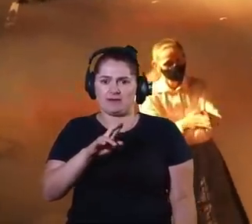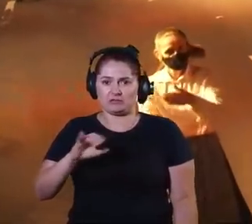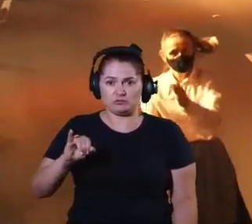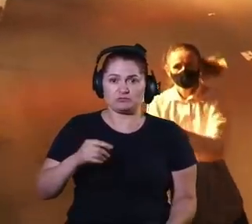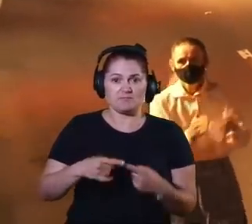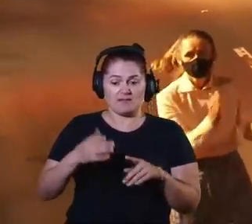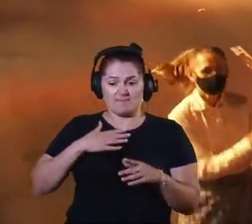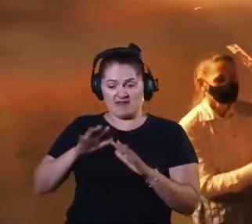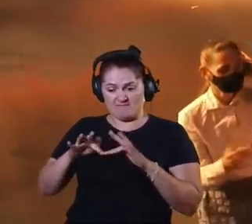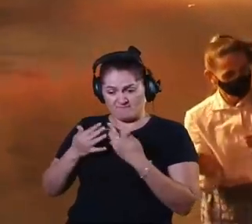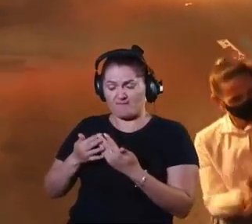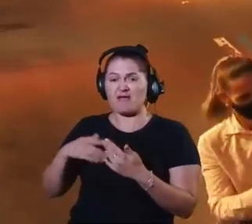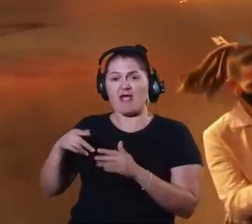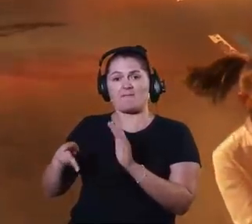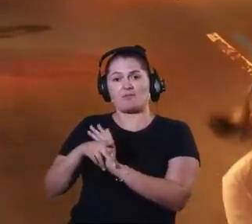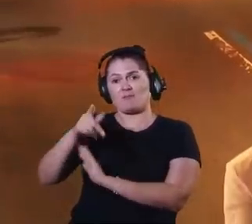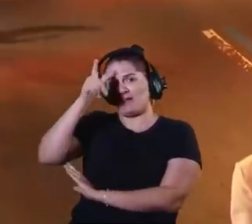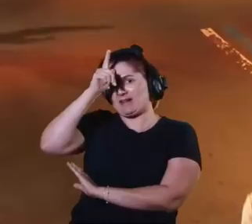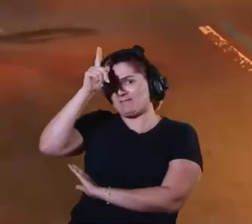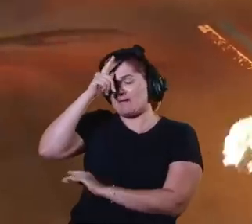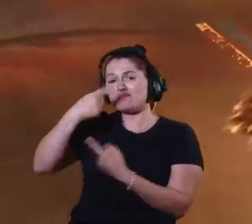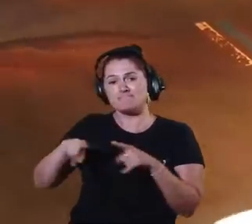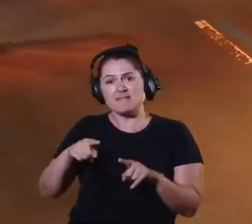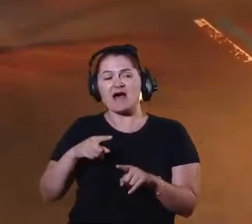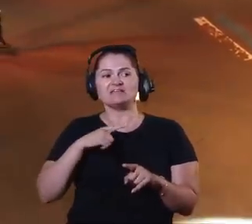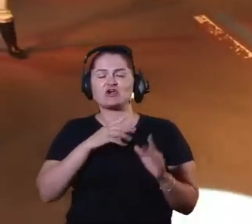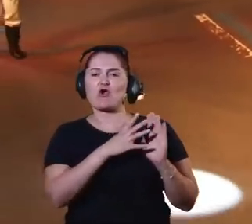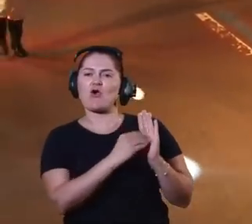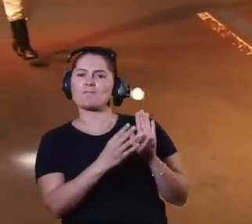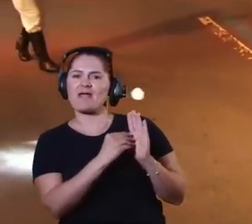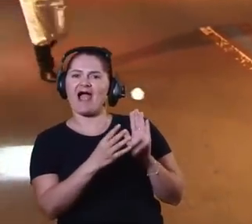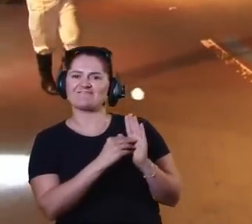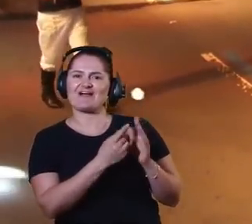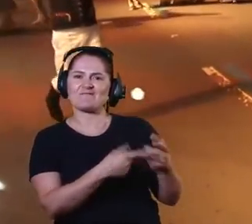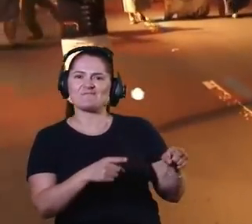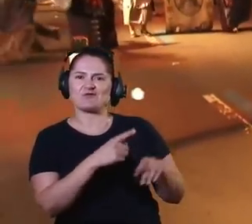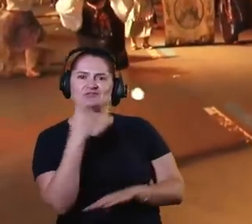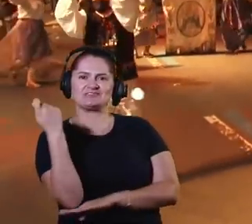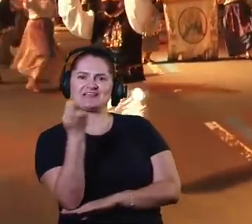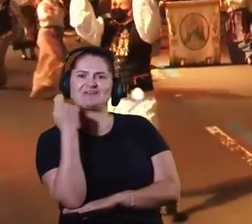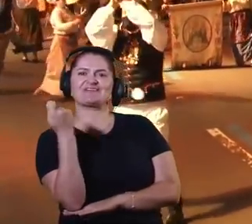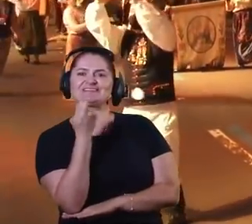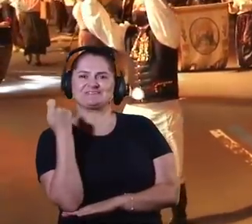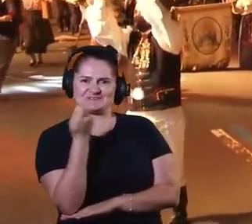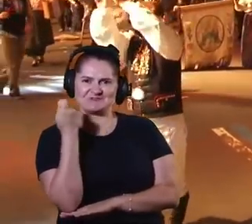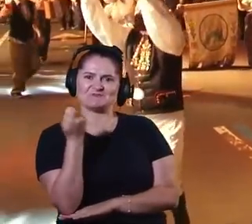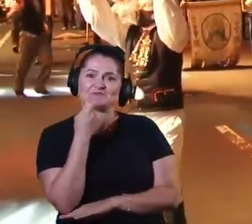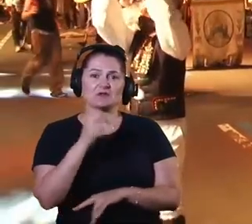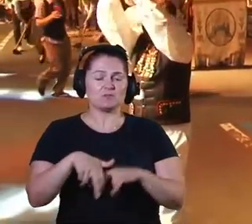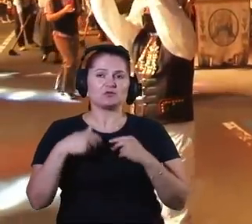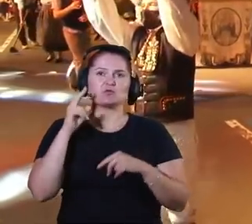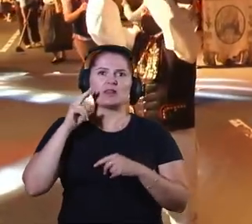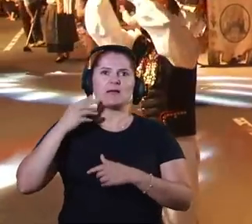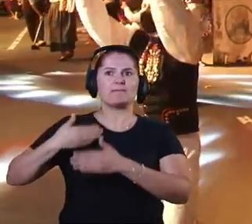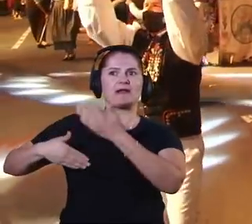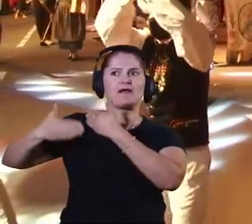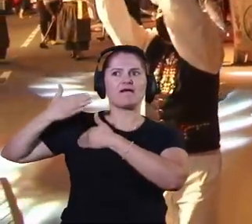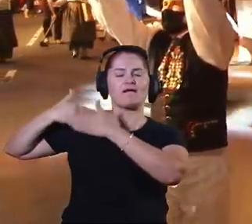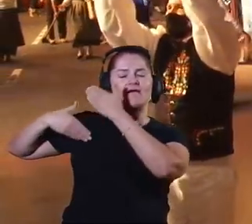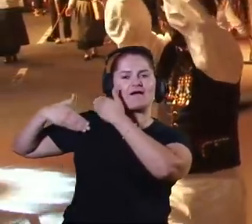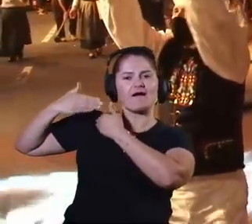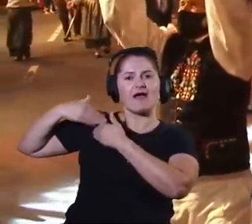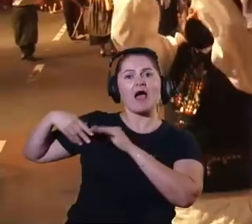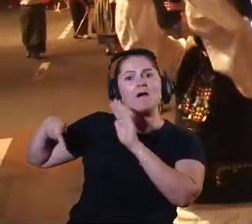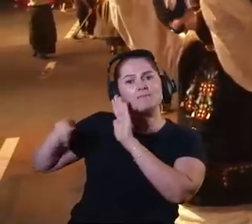Olha, né? Aí. Então sempre é muito emocionante relembrar um pouco do pioneirismo da música tradicional gaúcha